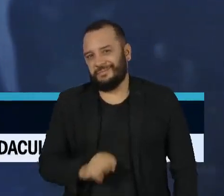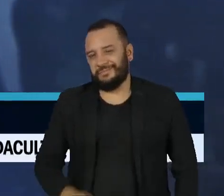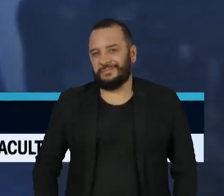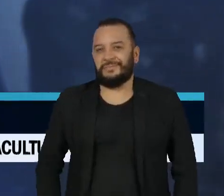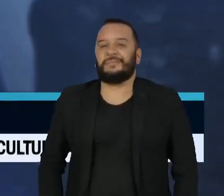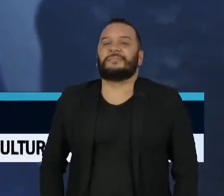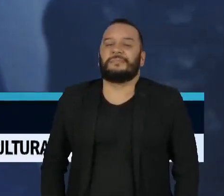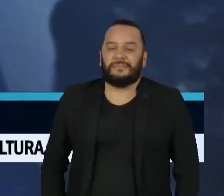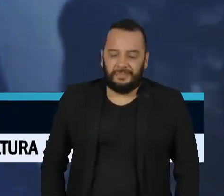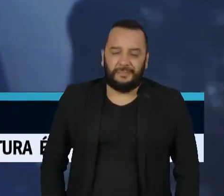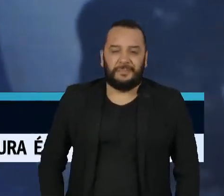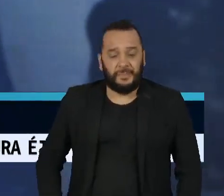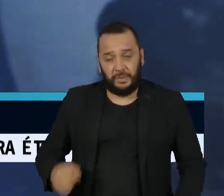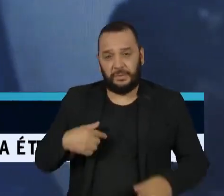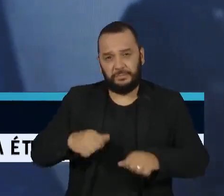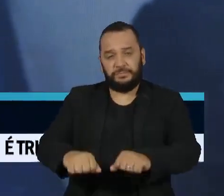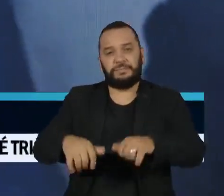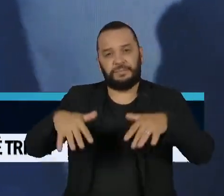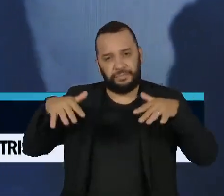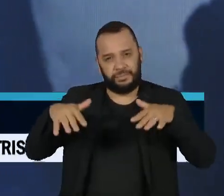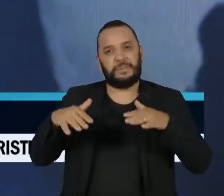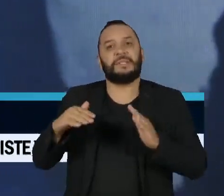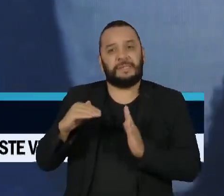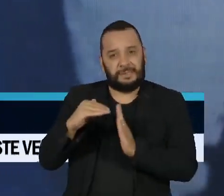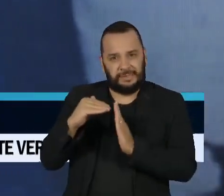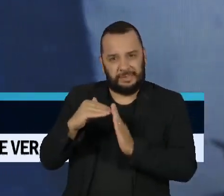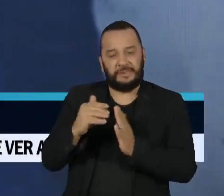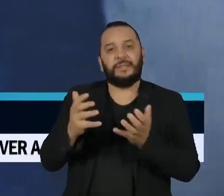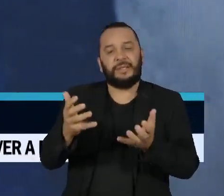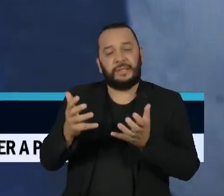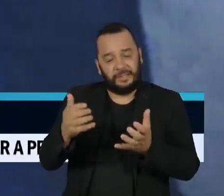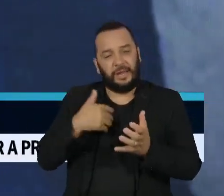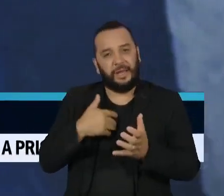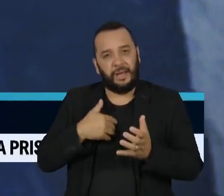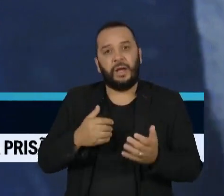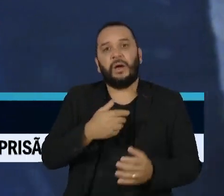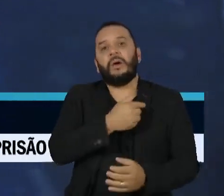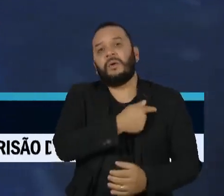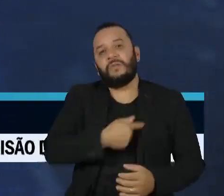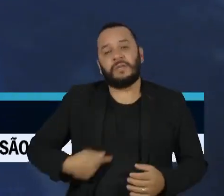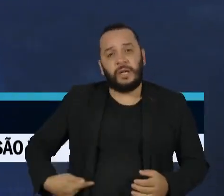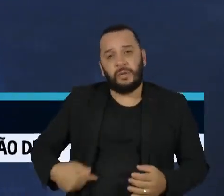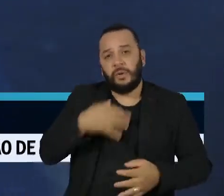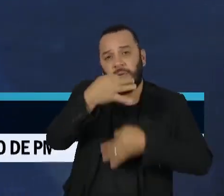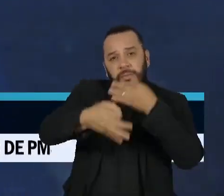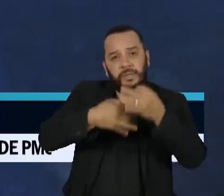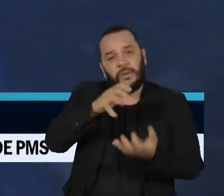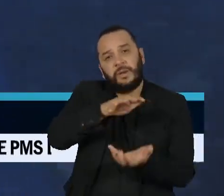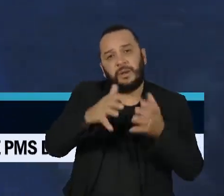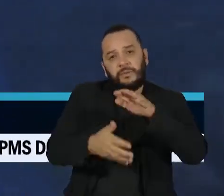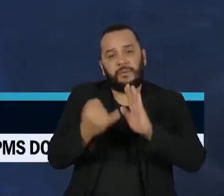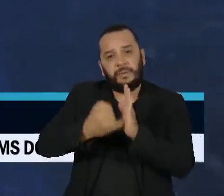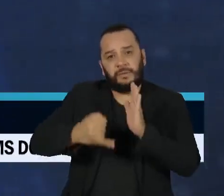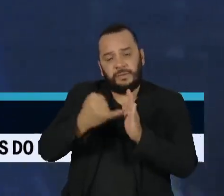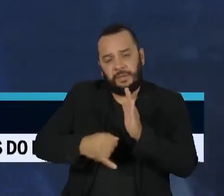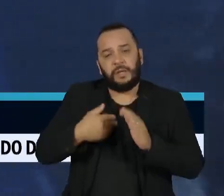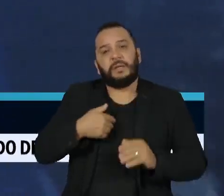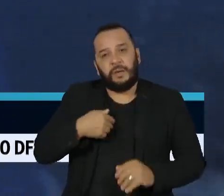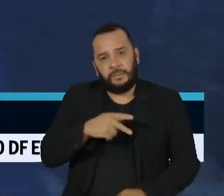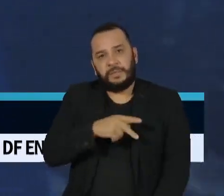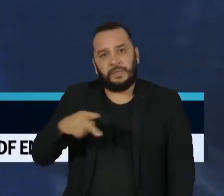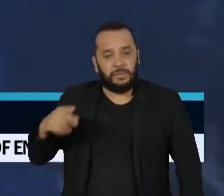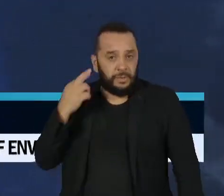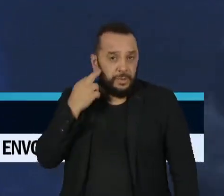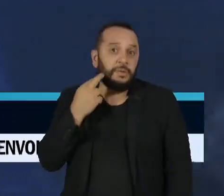O Senado quer ouvir governadores sobre a reforma tributária. O presidente da Casa, Rodrigo Pacheco, que esteve hoje em São Paulo, diz que até